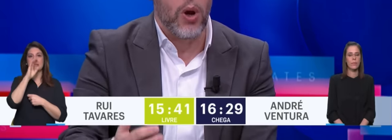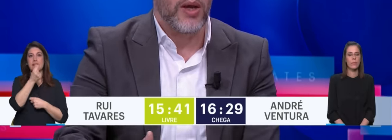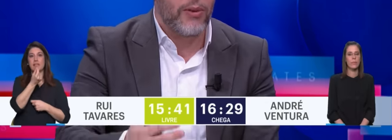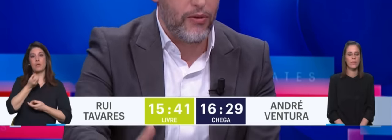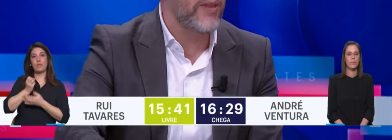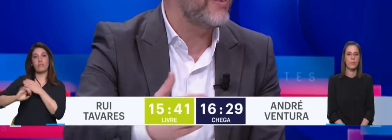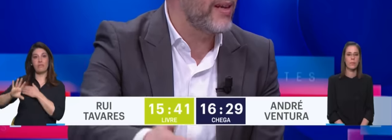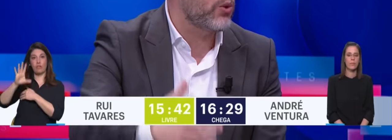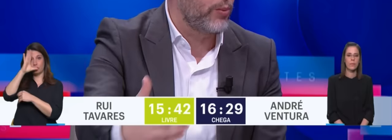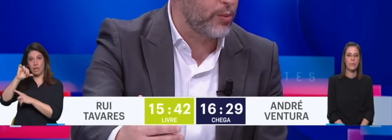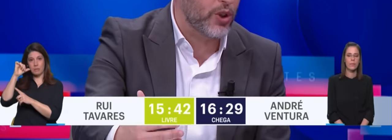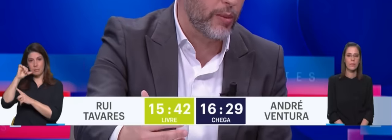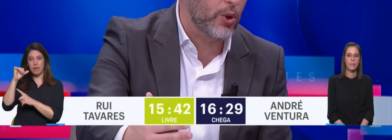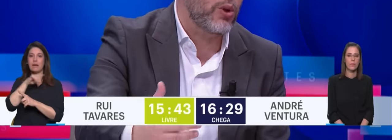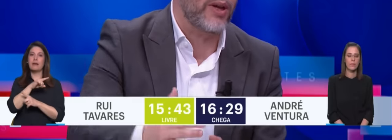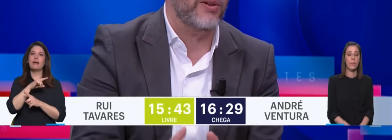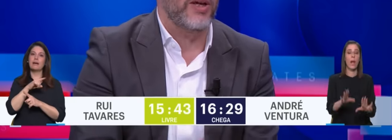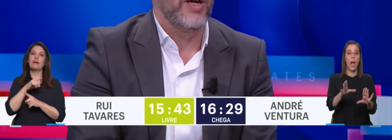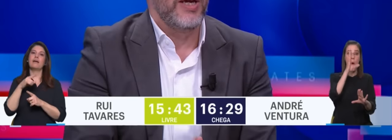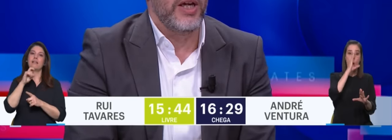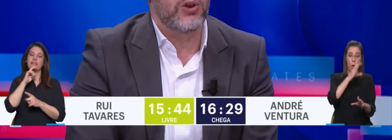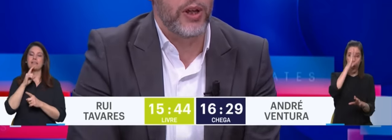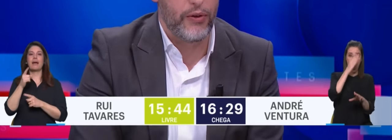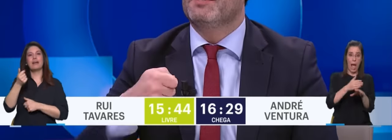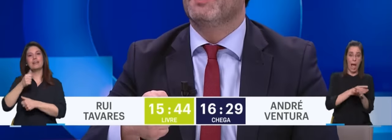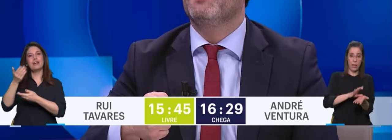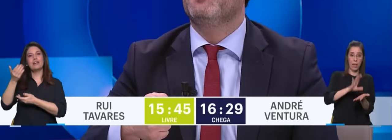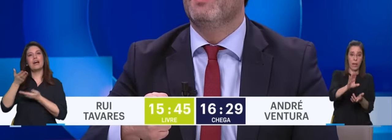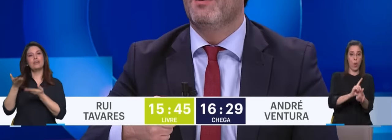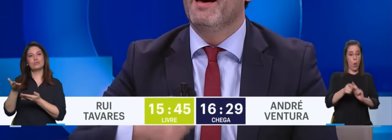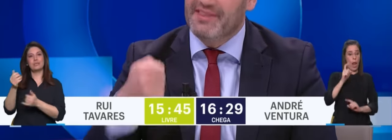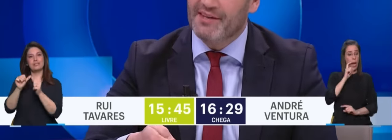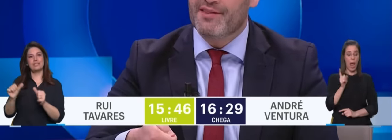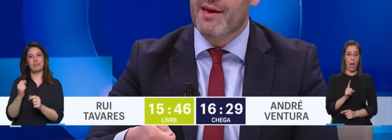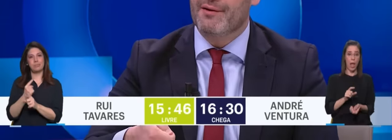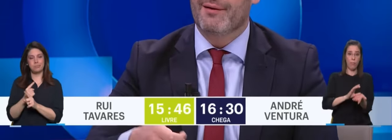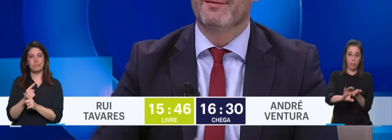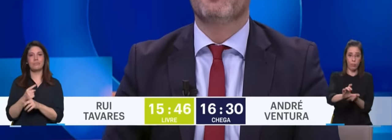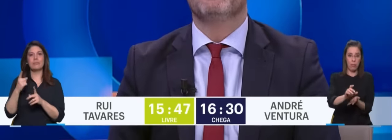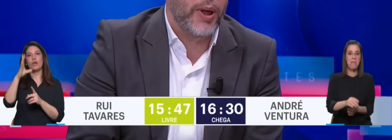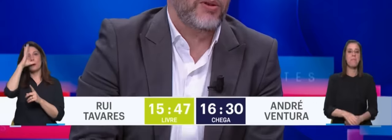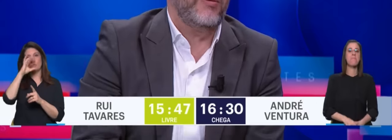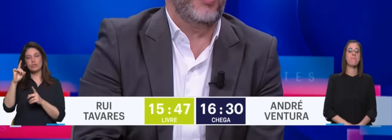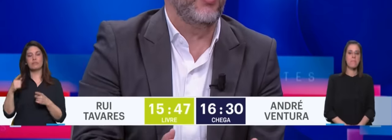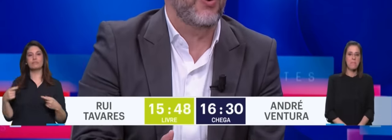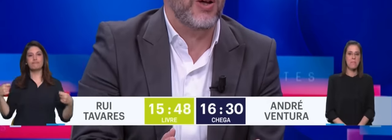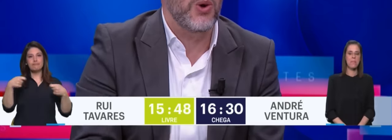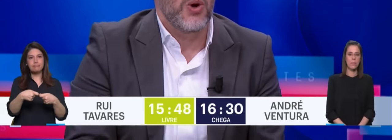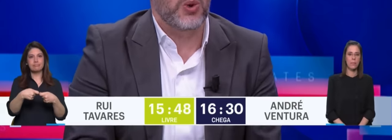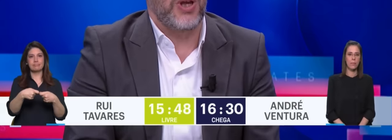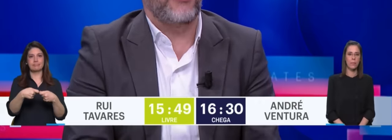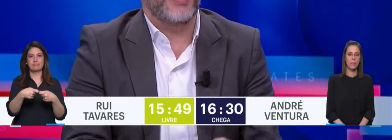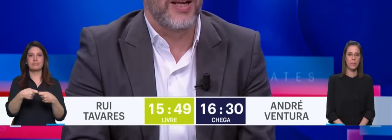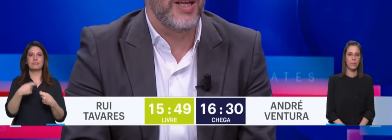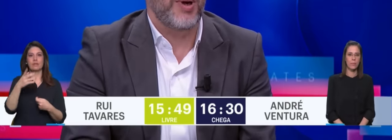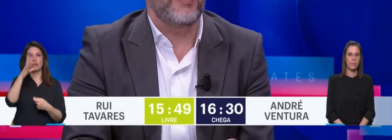dinheiro vendia dentro do mesmo sistema de ajuda de causa isto significa que o estado comparticipa sim aí no caso